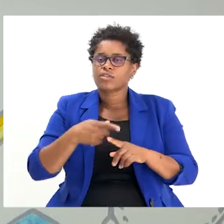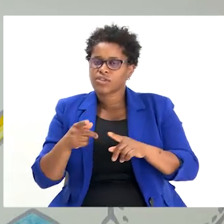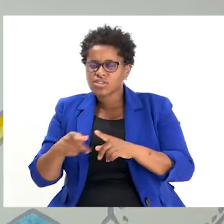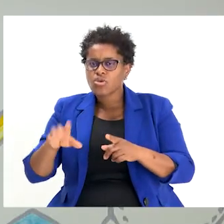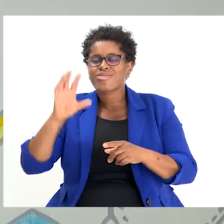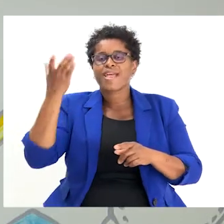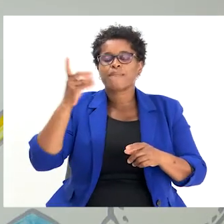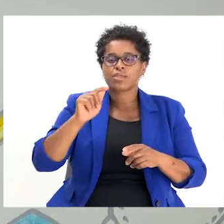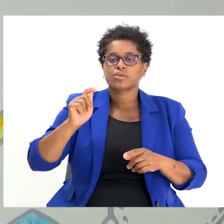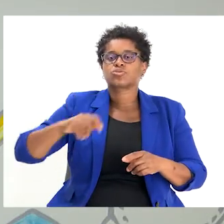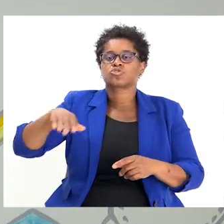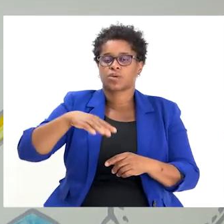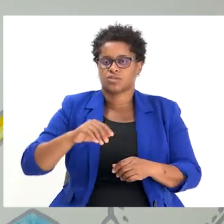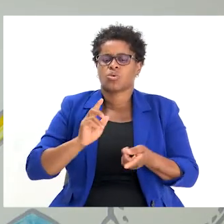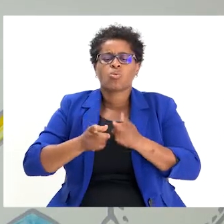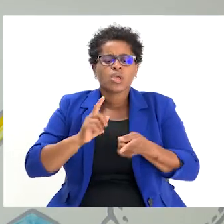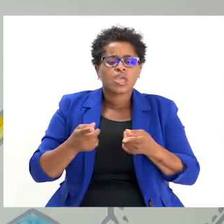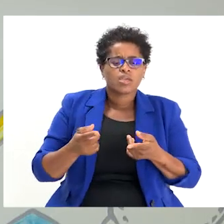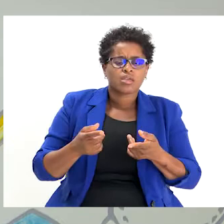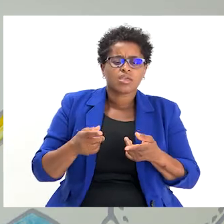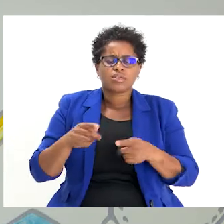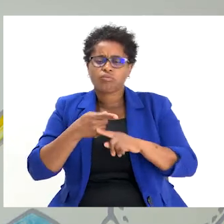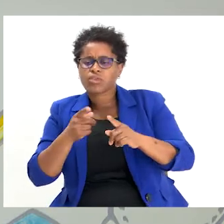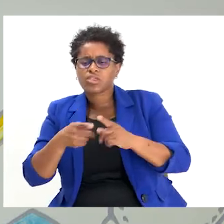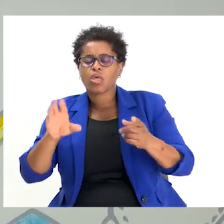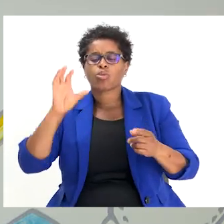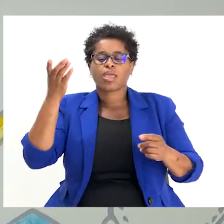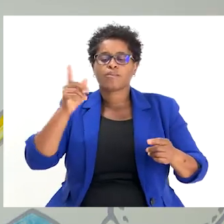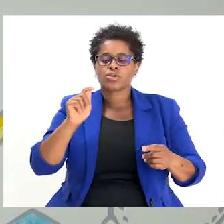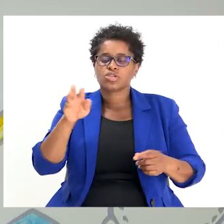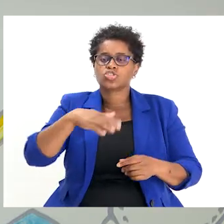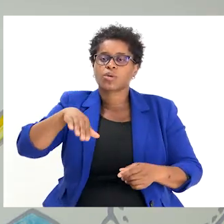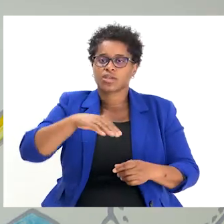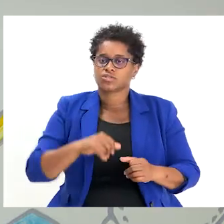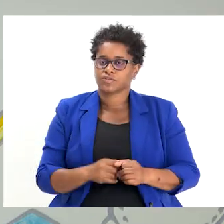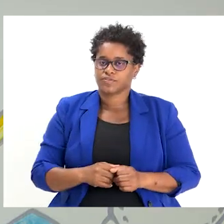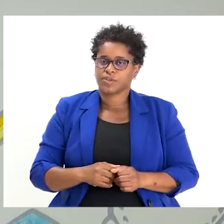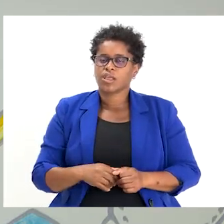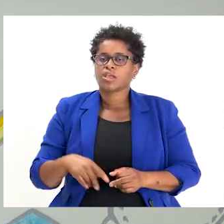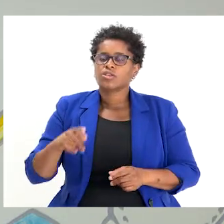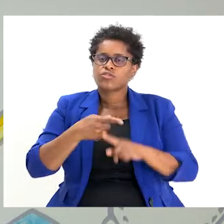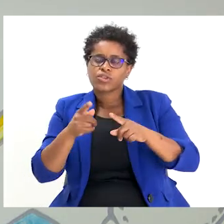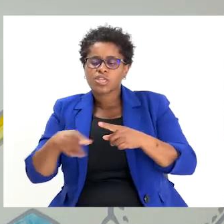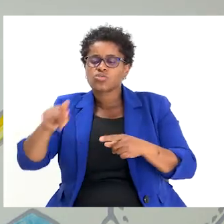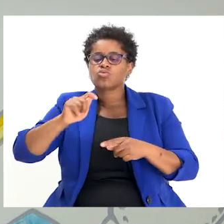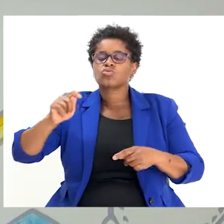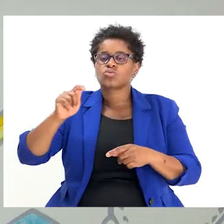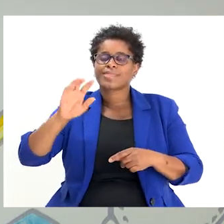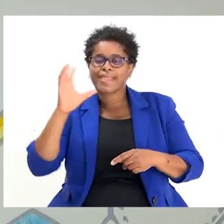que significa variar no tempo e no espaço? Variar no tempo significa